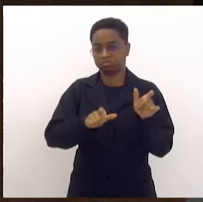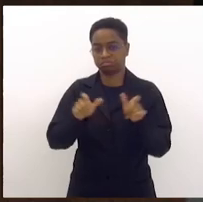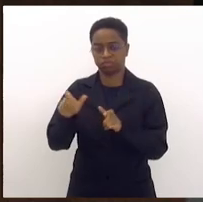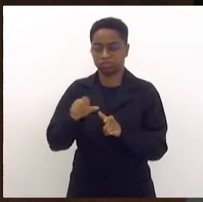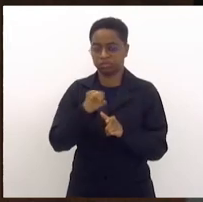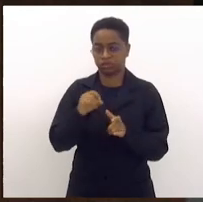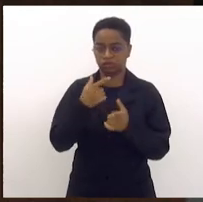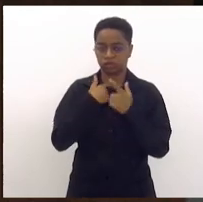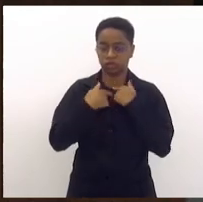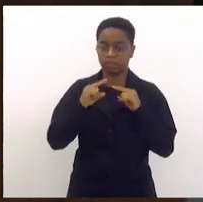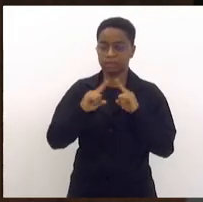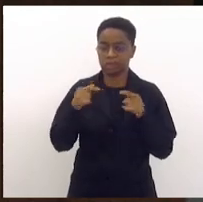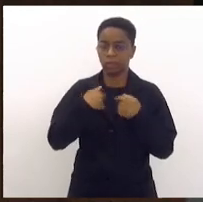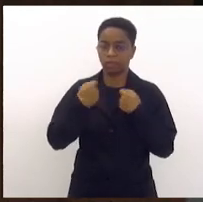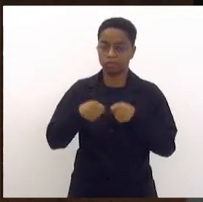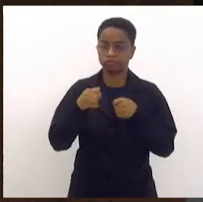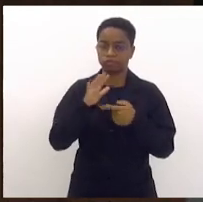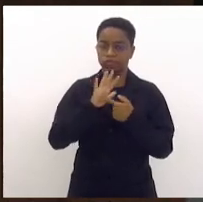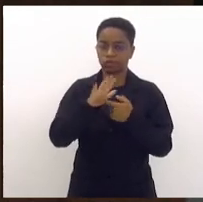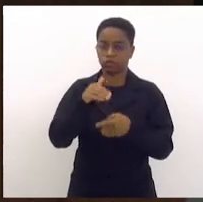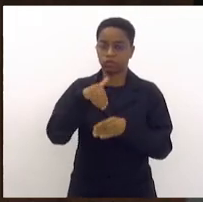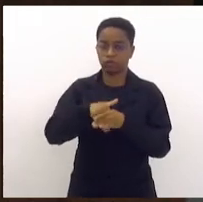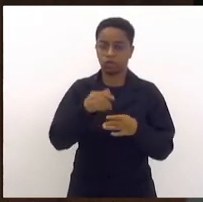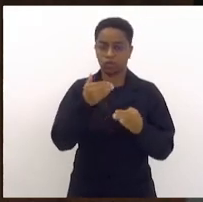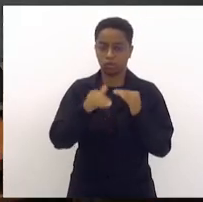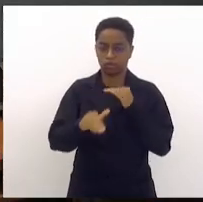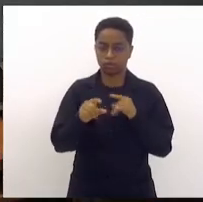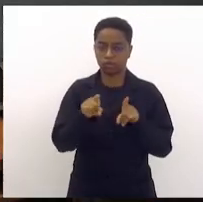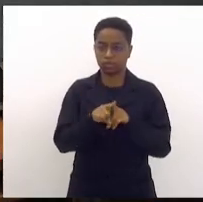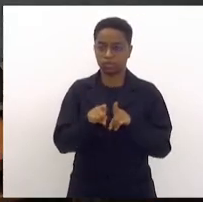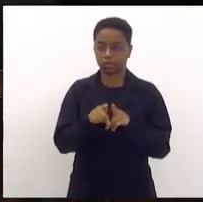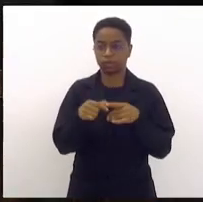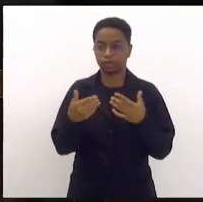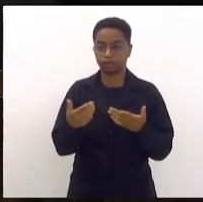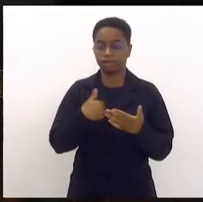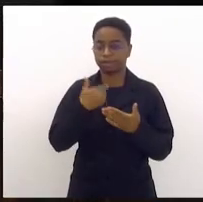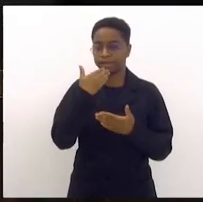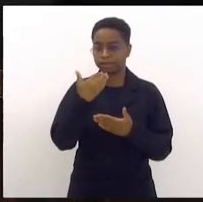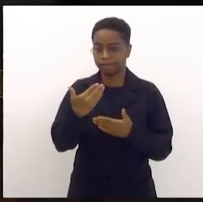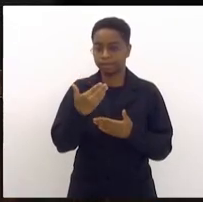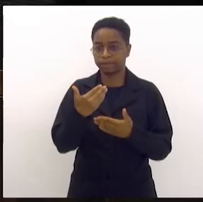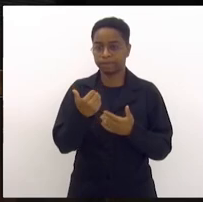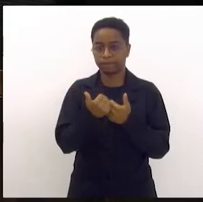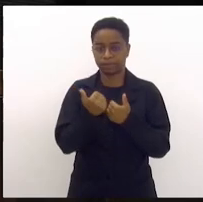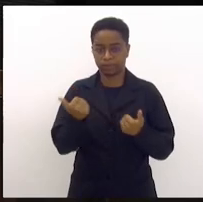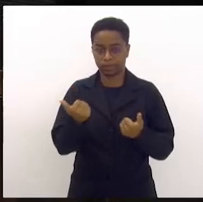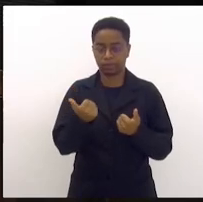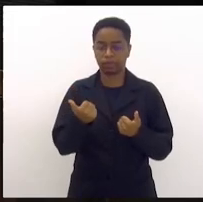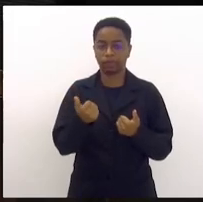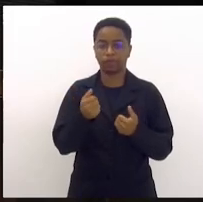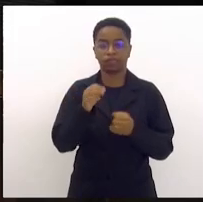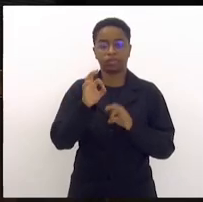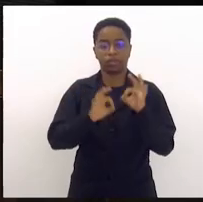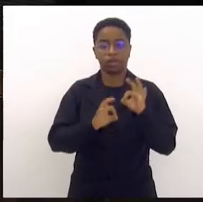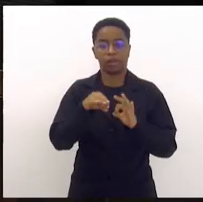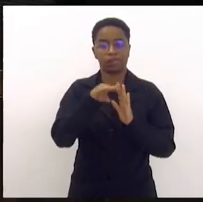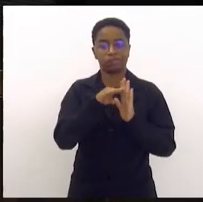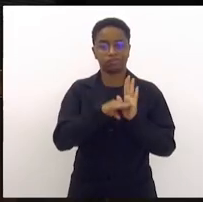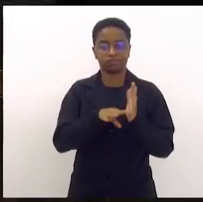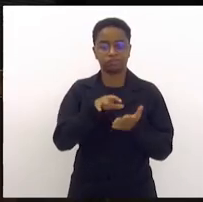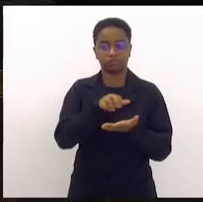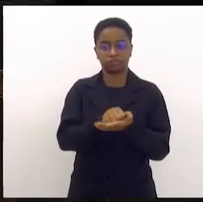de manifestar o meu voto contrário também. Então, pediria, por gentileza, a assessoria da mesa, a gente chama os trabalhos à ordem, para que